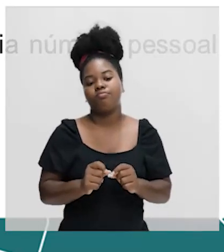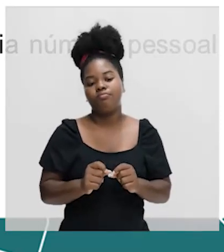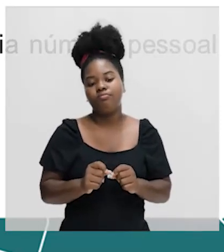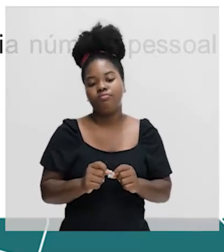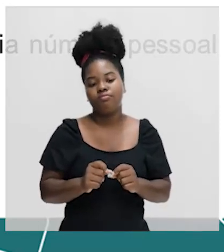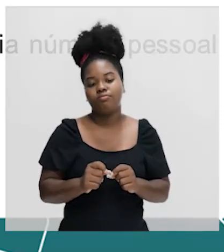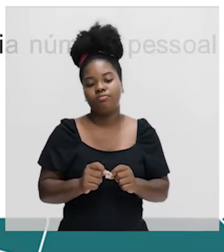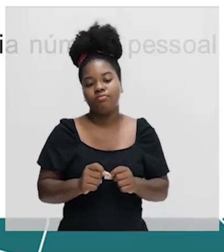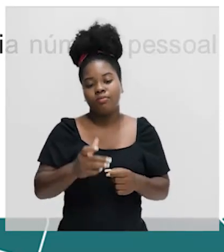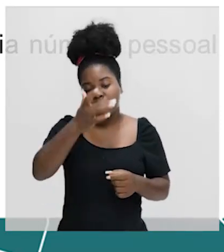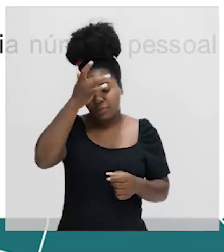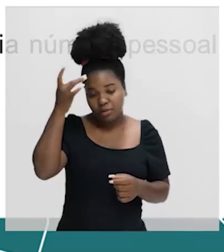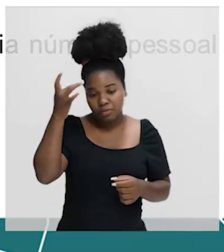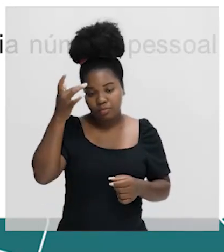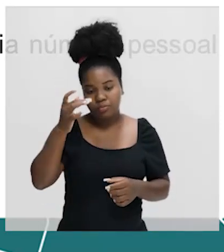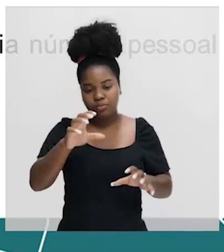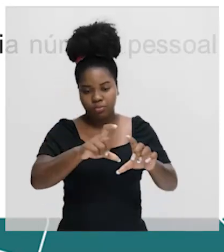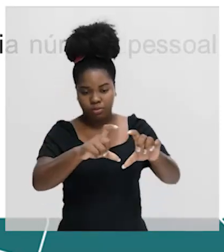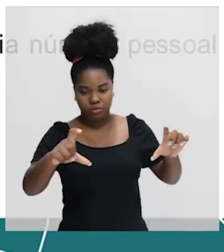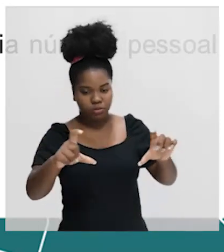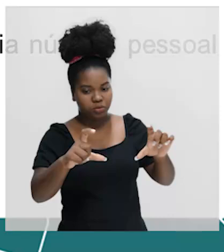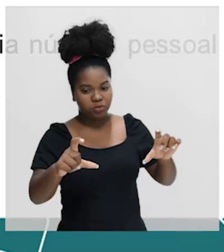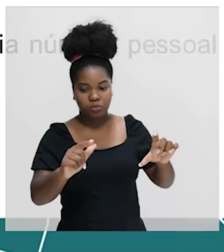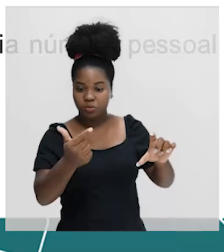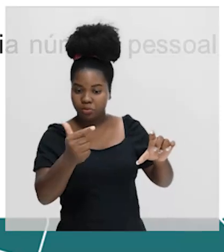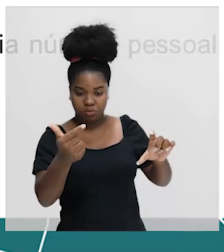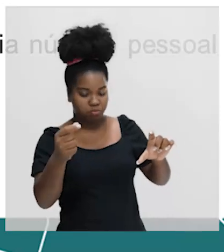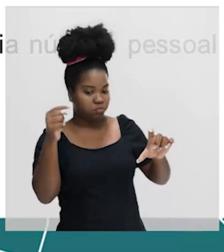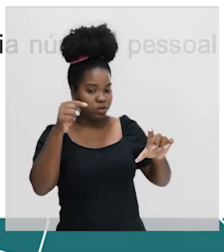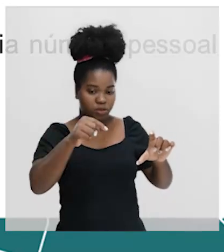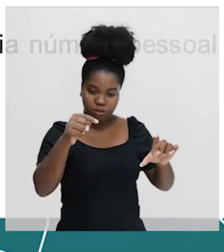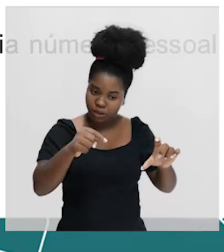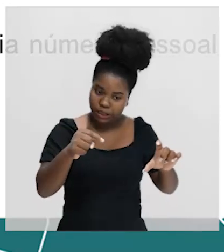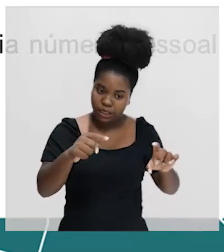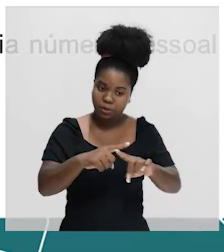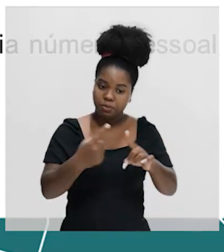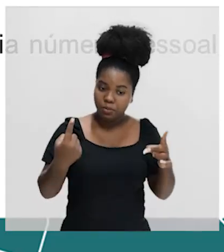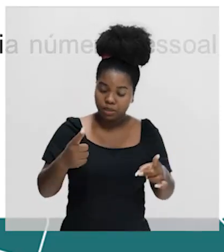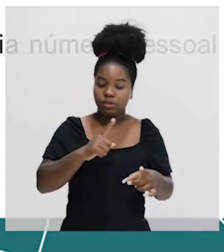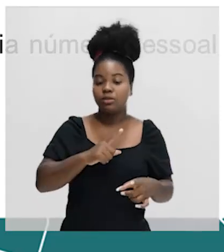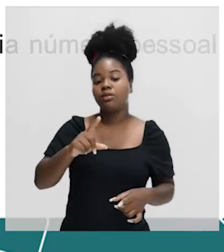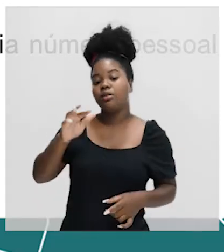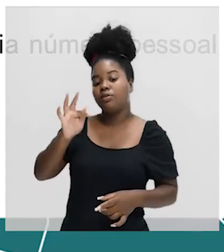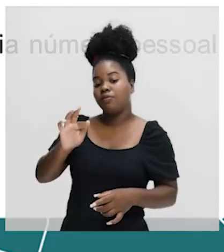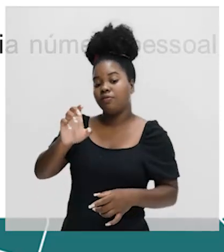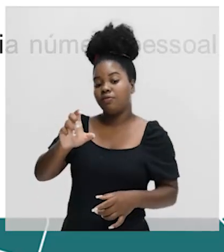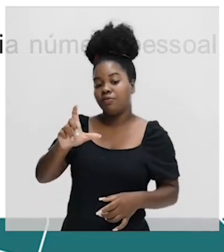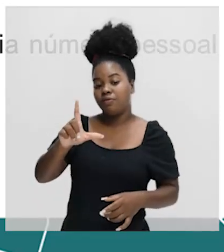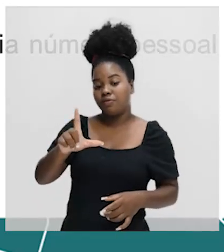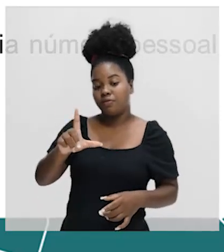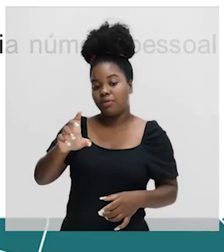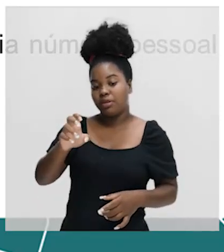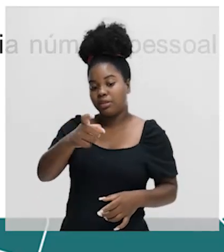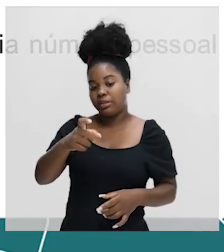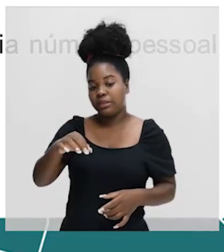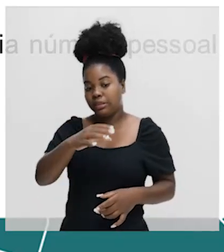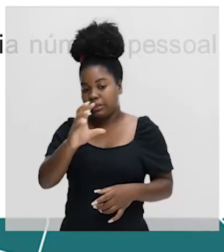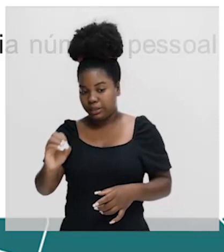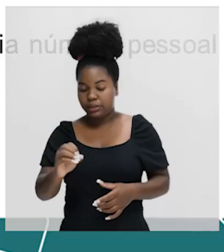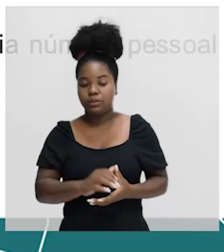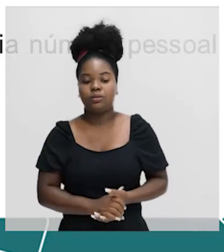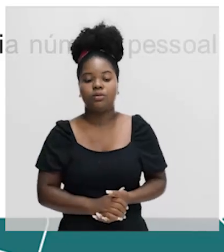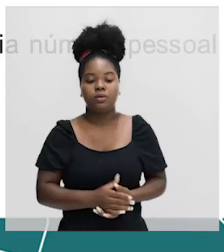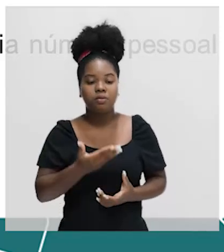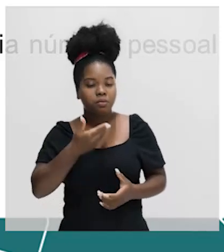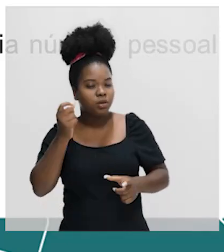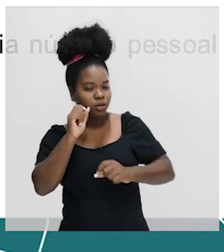e que é conhecido a partir da flexão verbal, né? Por exemplo, talvez seja melhor